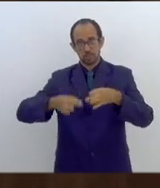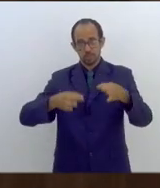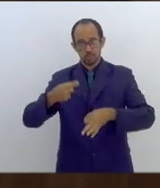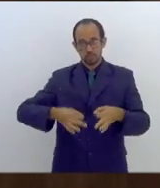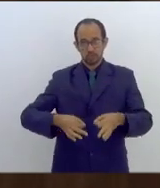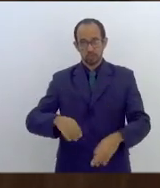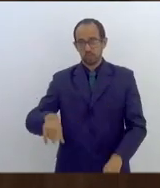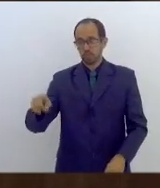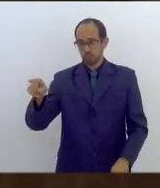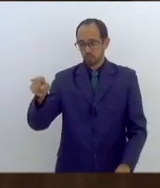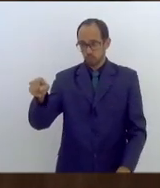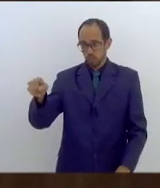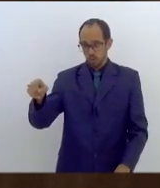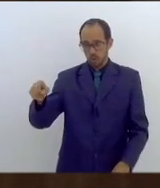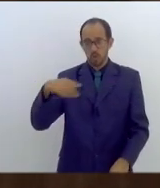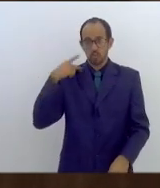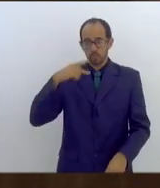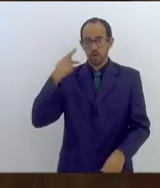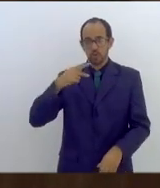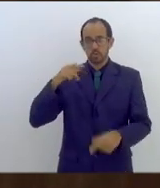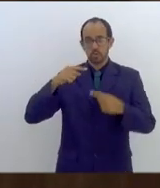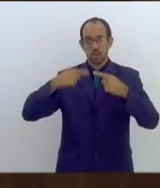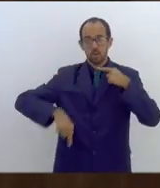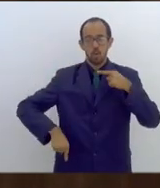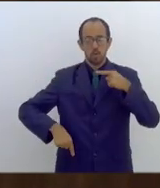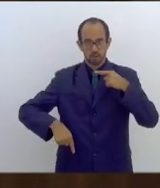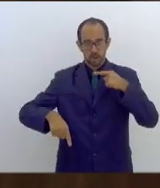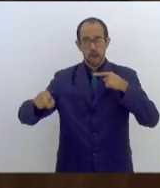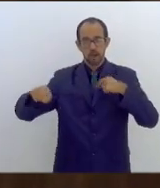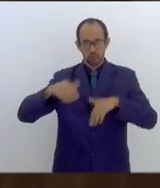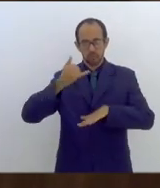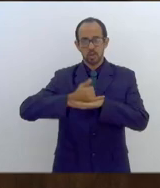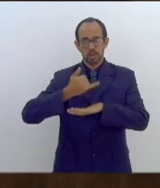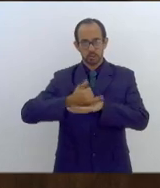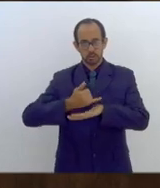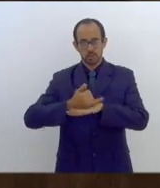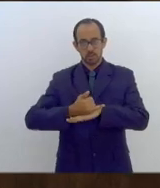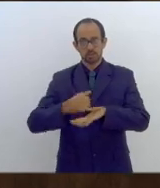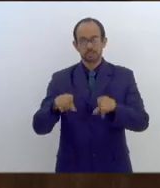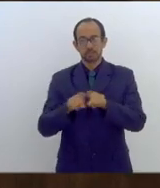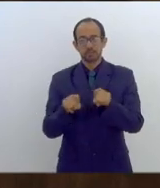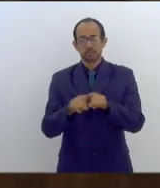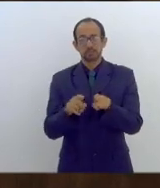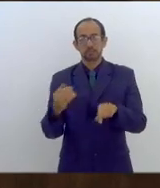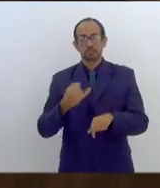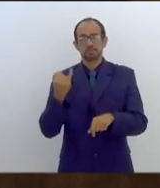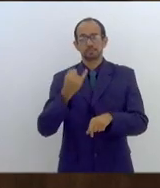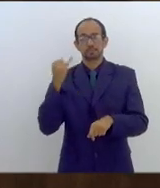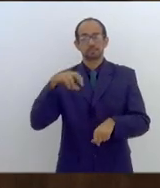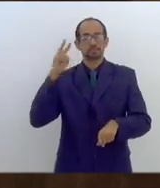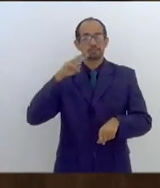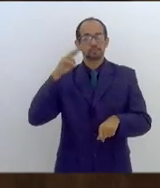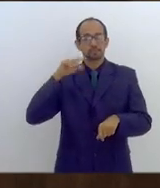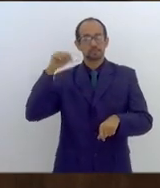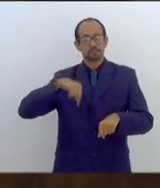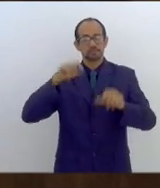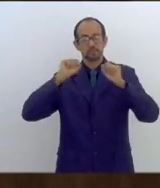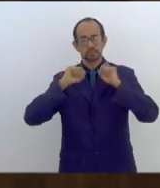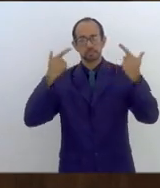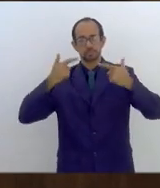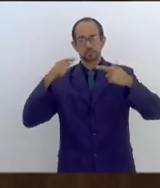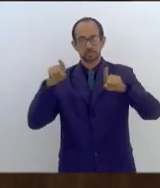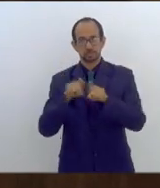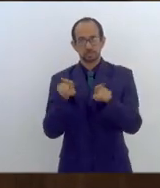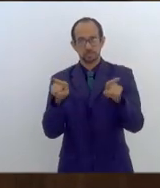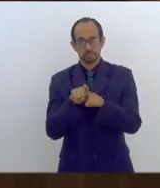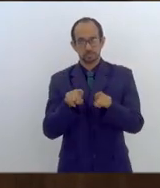como vereador, foi contrário quando ela tramitou na Câmara Municipal de Volta Redonda. É importante lembrar também que na Casa, e por isso eu peço, deputada Marta Rocha, que